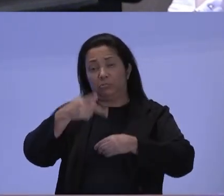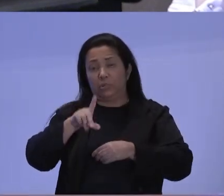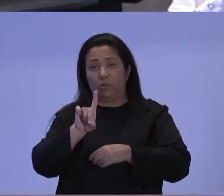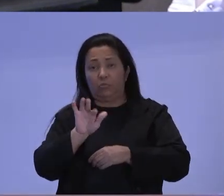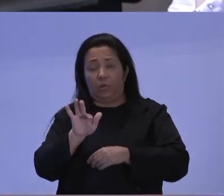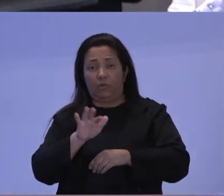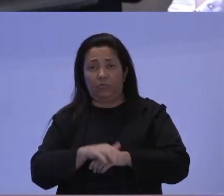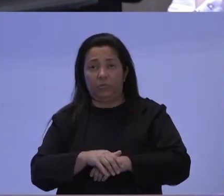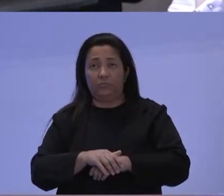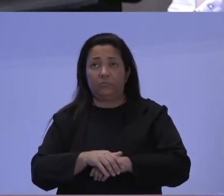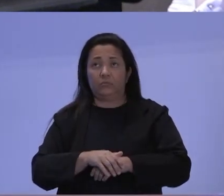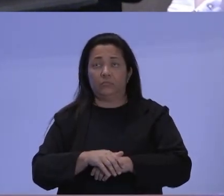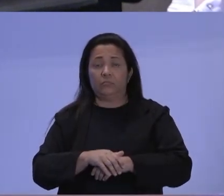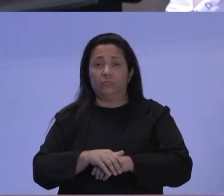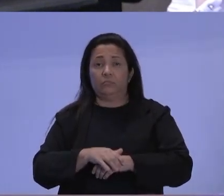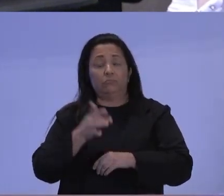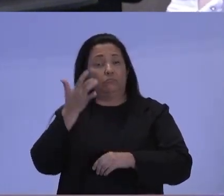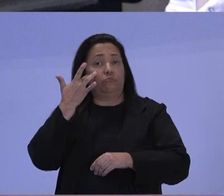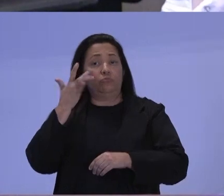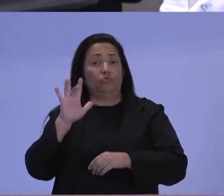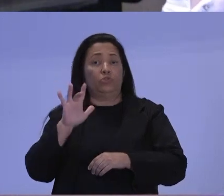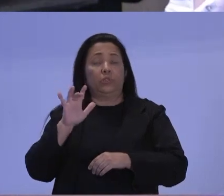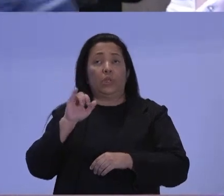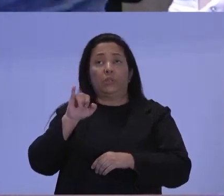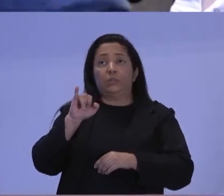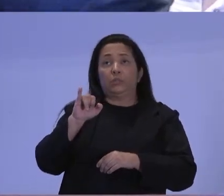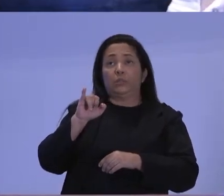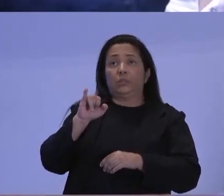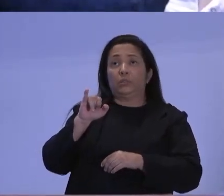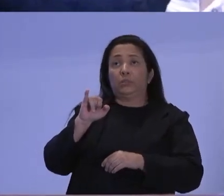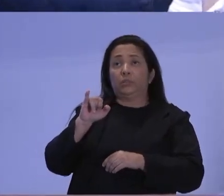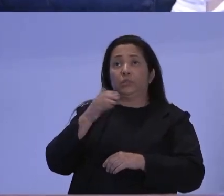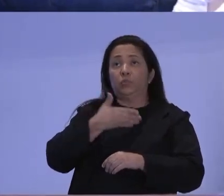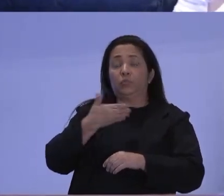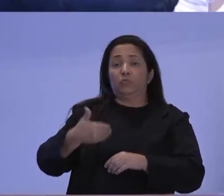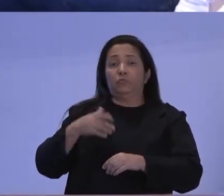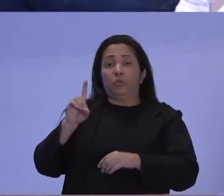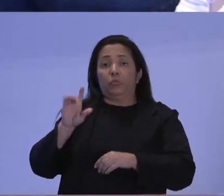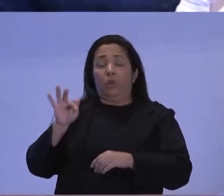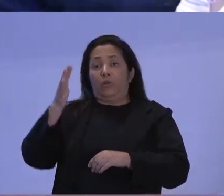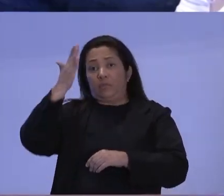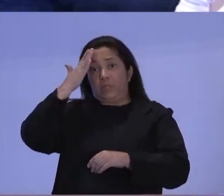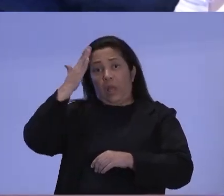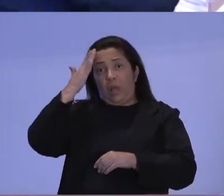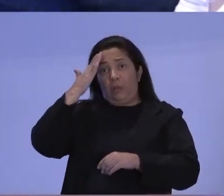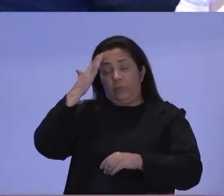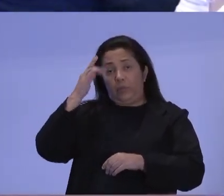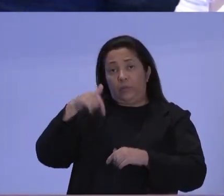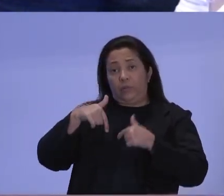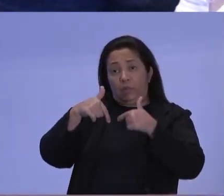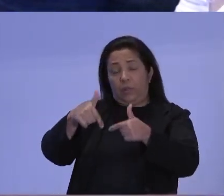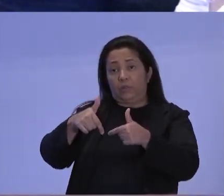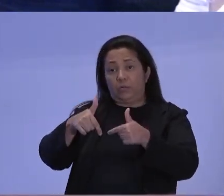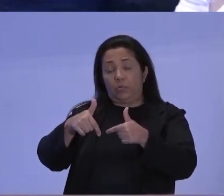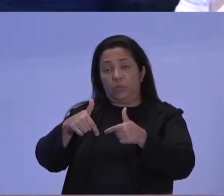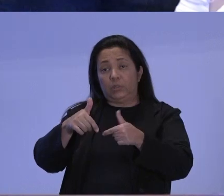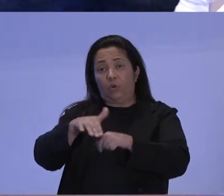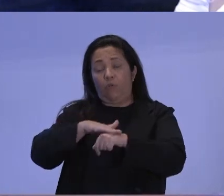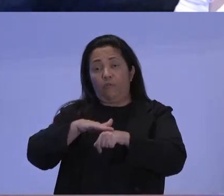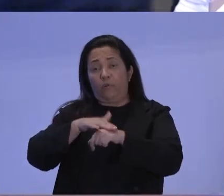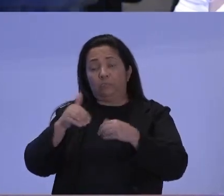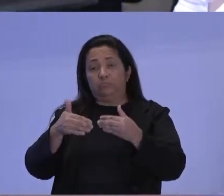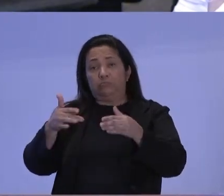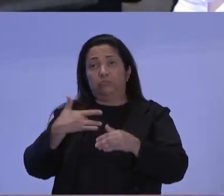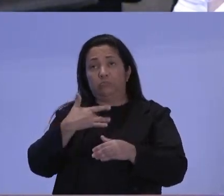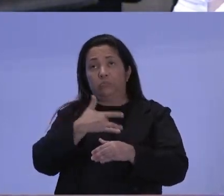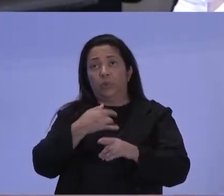E eu não sei se a questão da equipe do GDF está sempre conversando lá com o Ministério da Saúde, mas que é uma verba de difícil